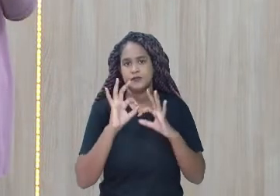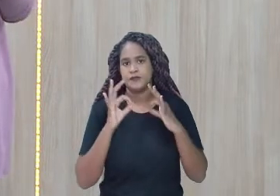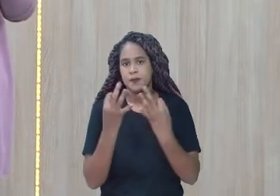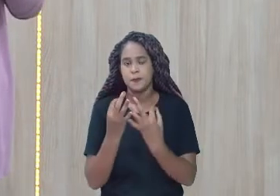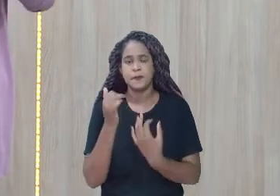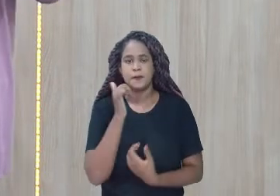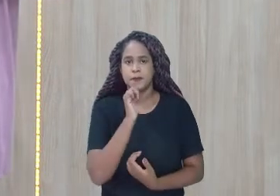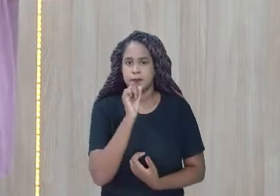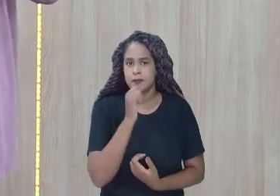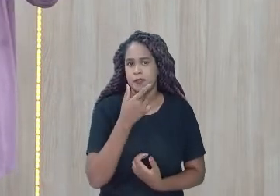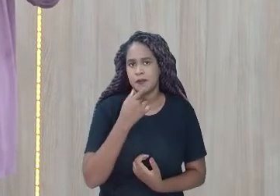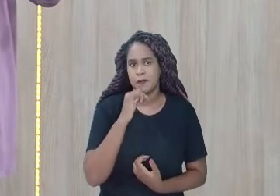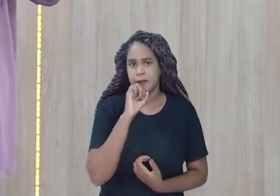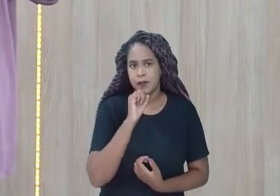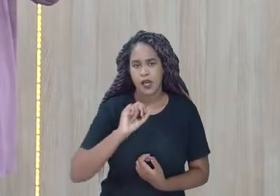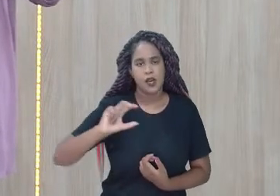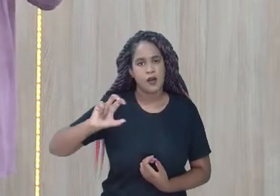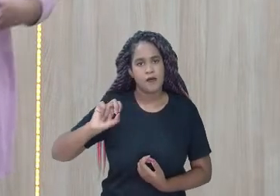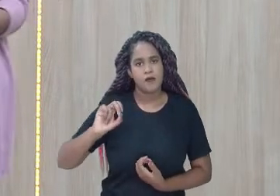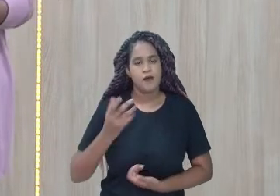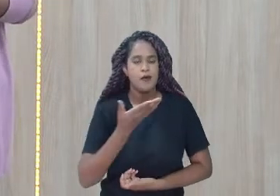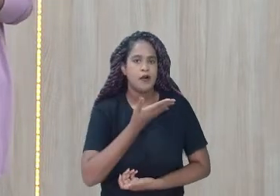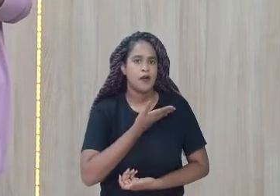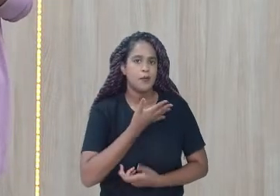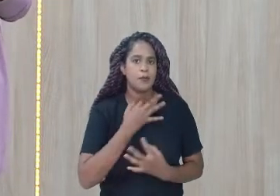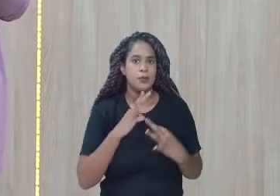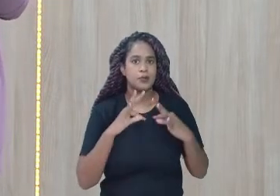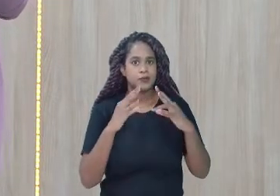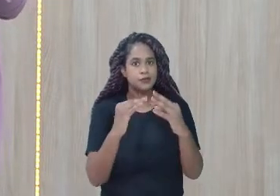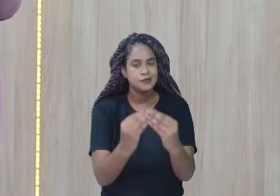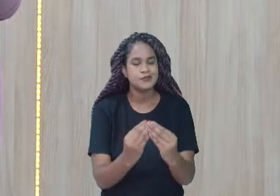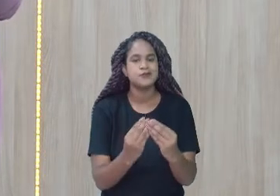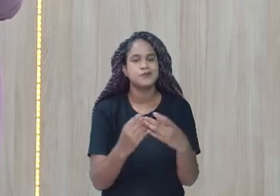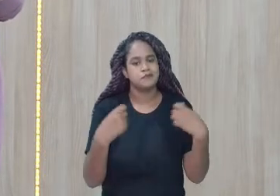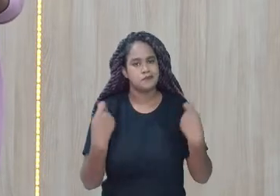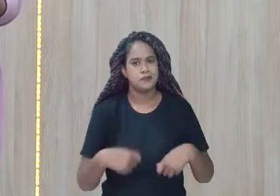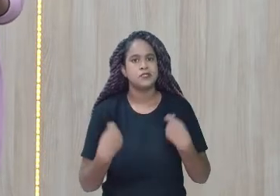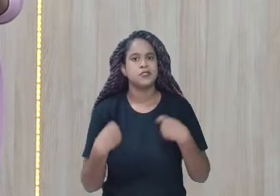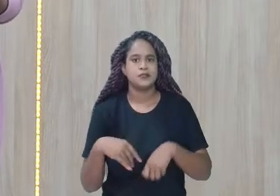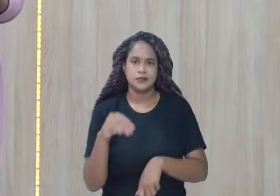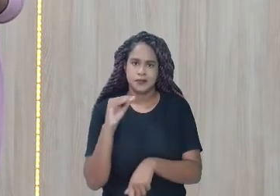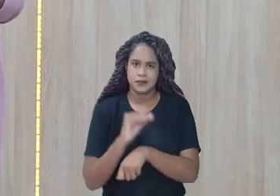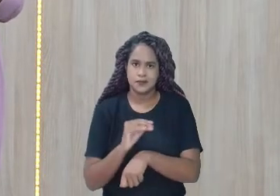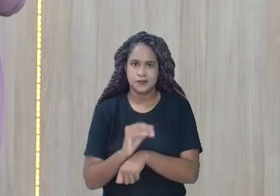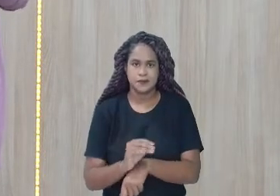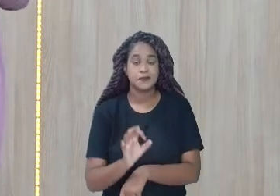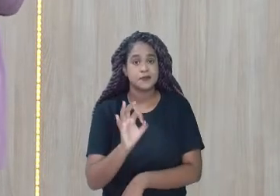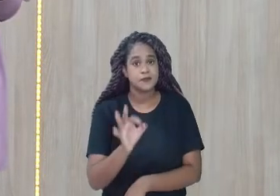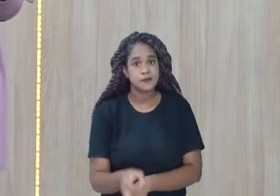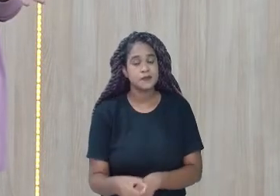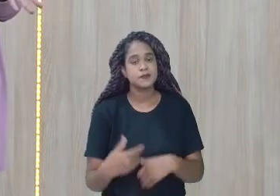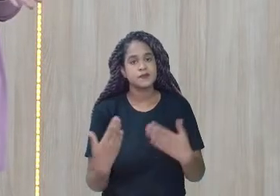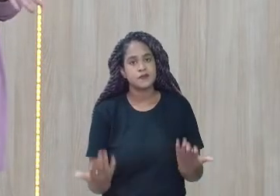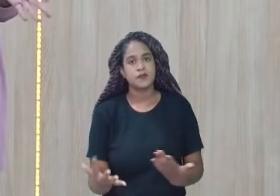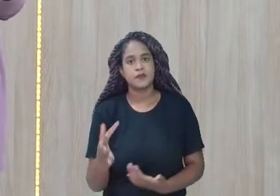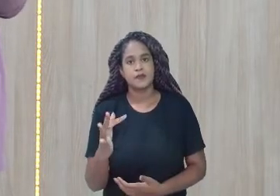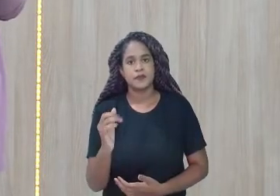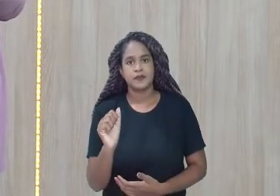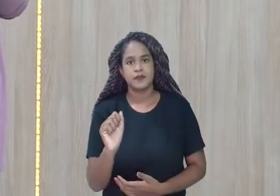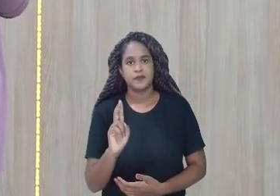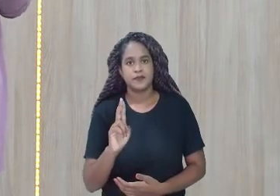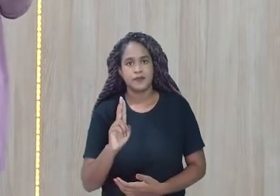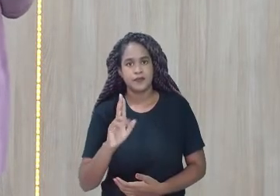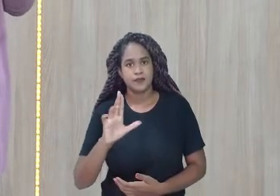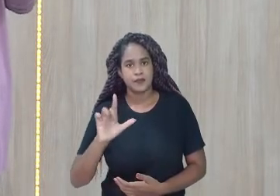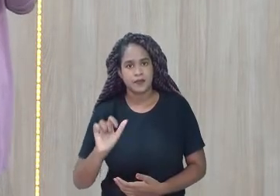seus avós, com os seus colegas, amigos. Então, tudo isso precisa de cuidado, tá certo? Então, essa fábula faz a gente pensar